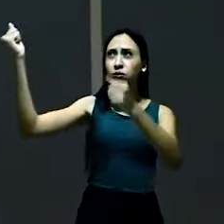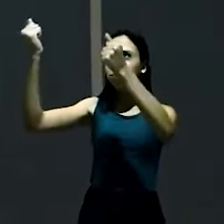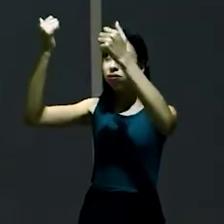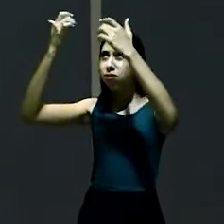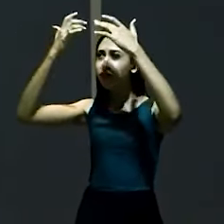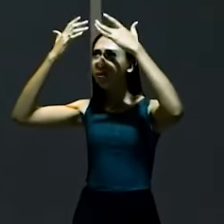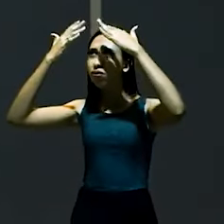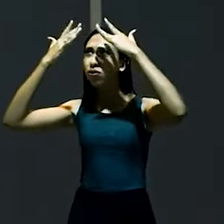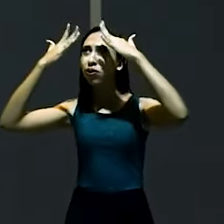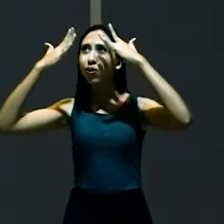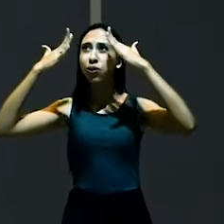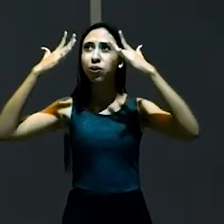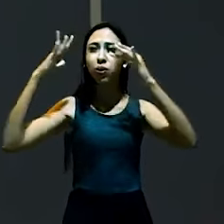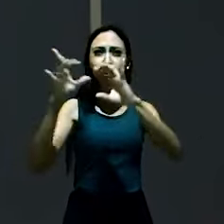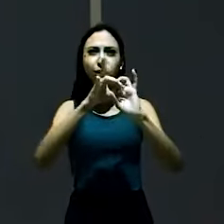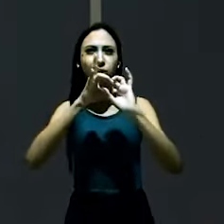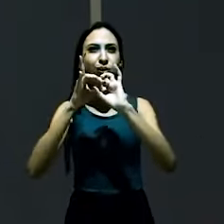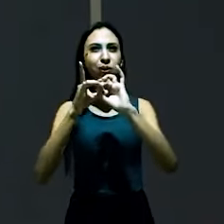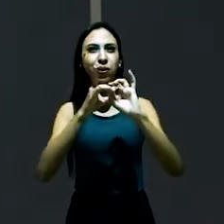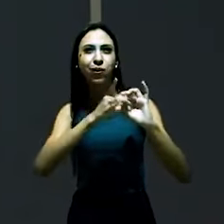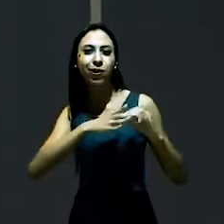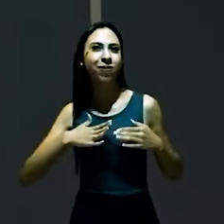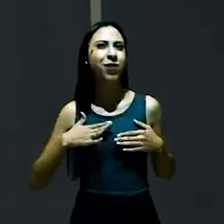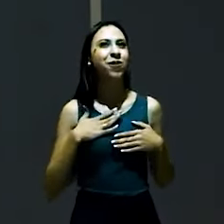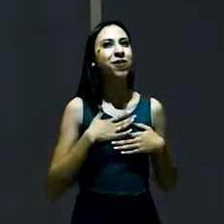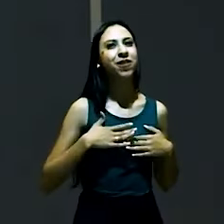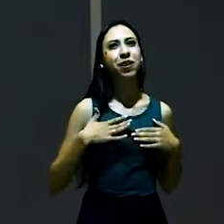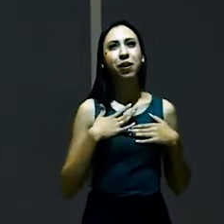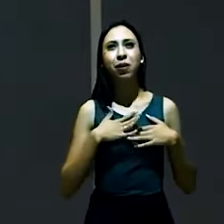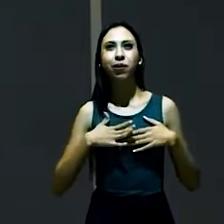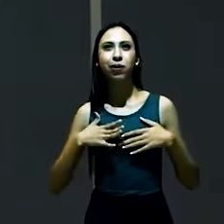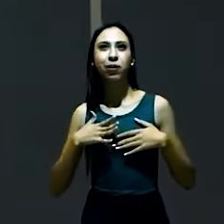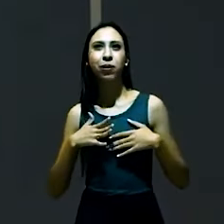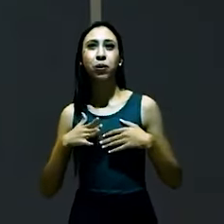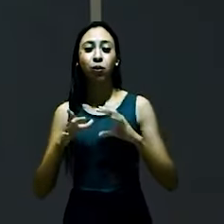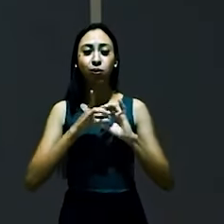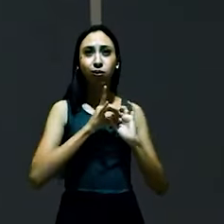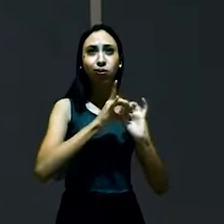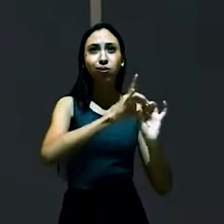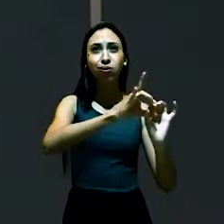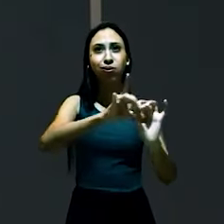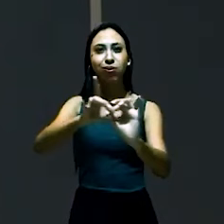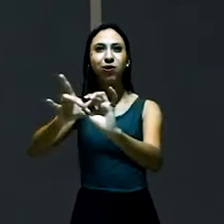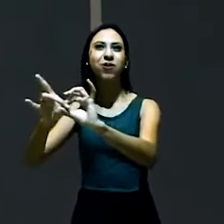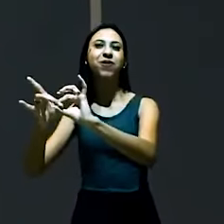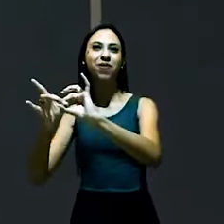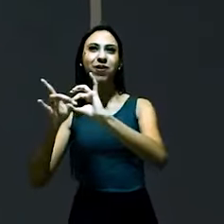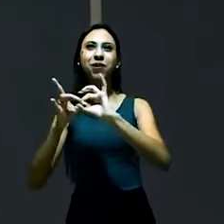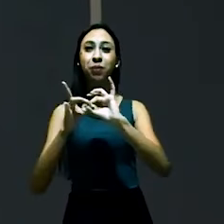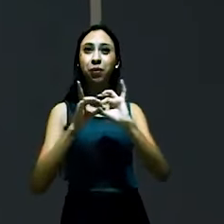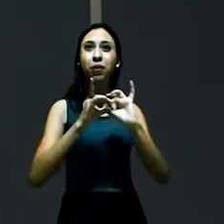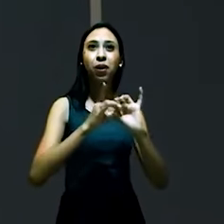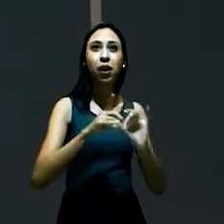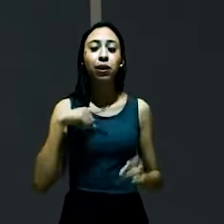Jesus Cristo e a doce comunhão do Santo Espírito seja comigo, contigo, com todo o povo de Deus,